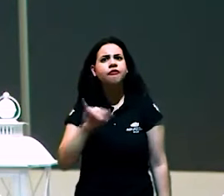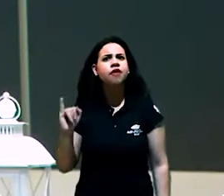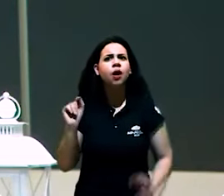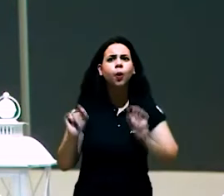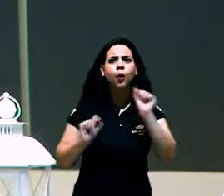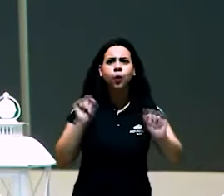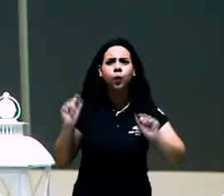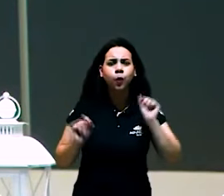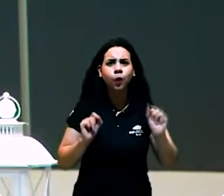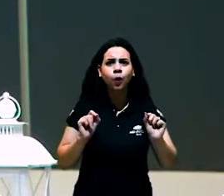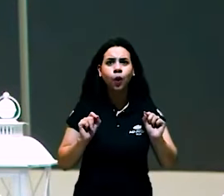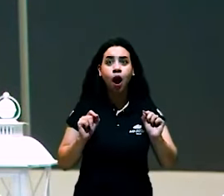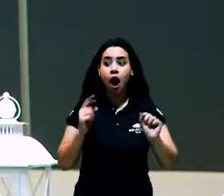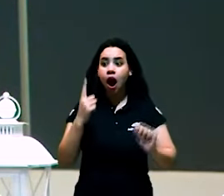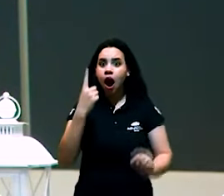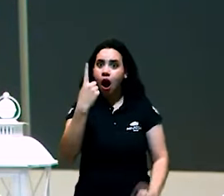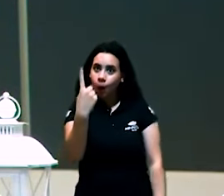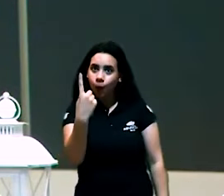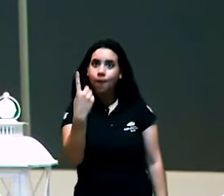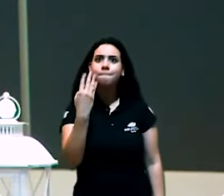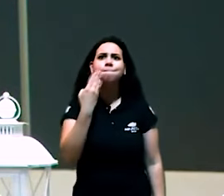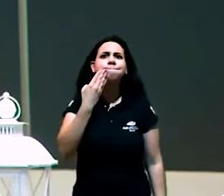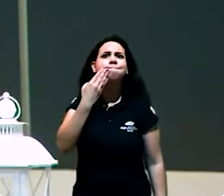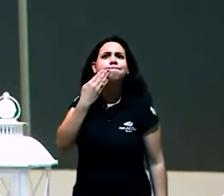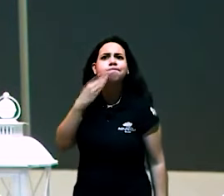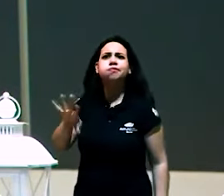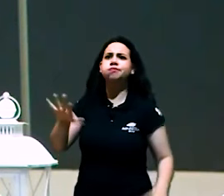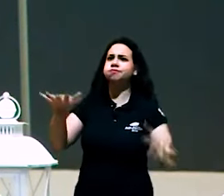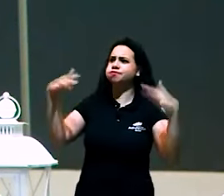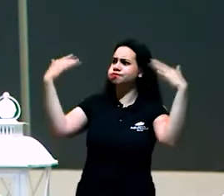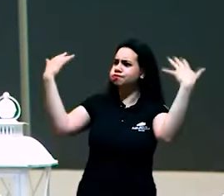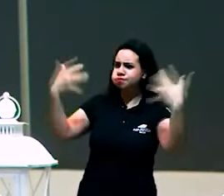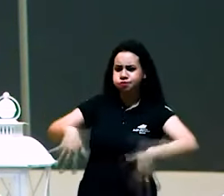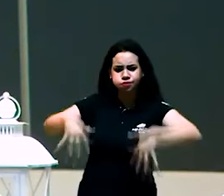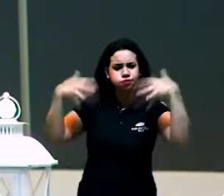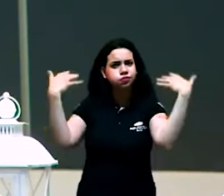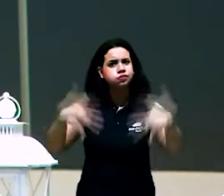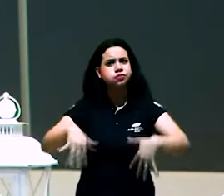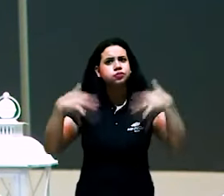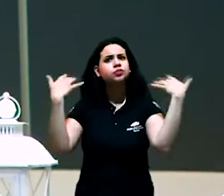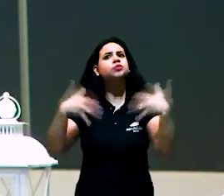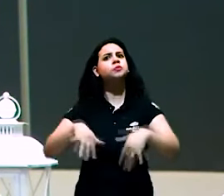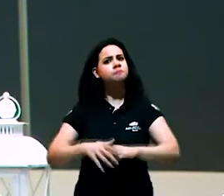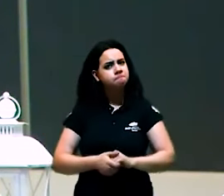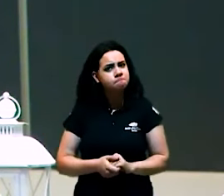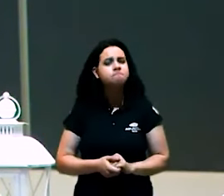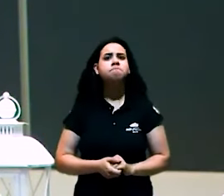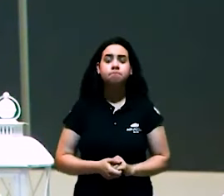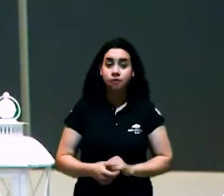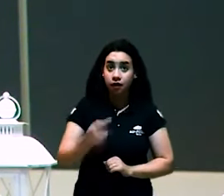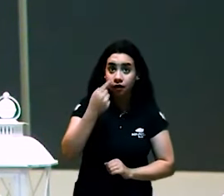70 anos mais tarde havia 50 milhões. Pero para dentro de 2 anos mais, estamos